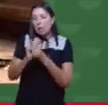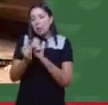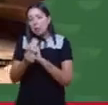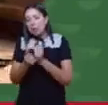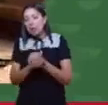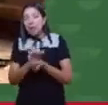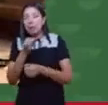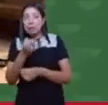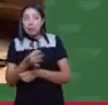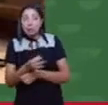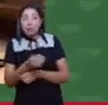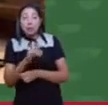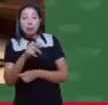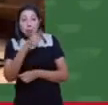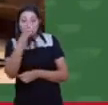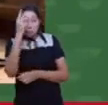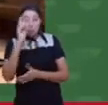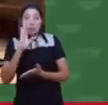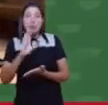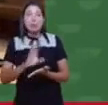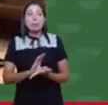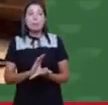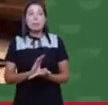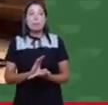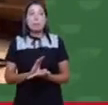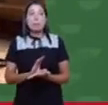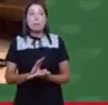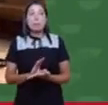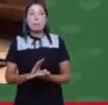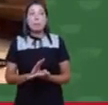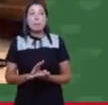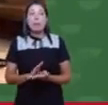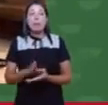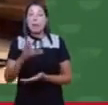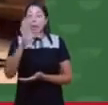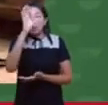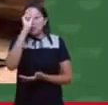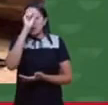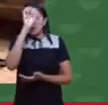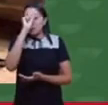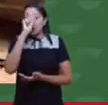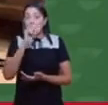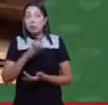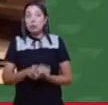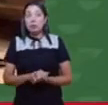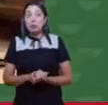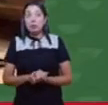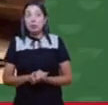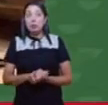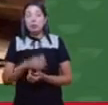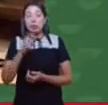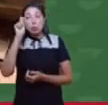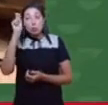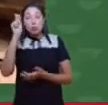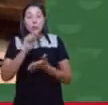adequadas. Porque esse cidadão era aprendiz de